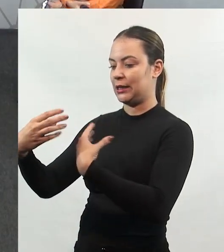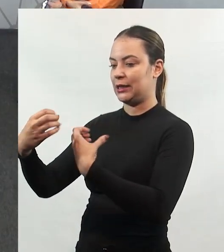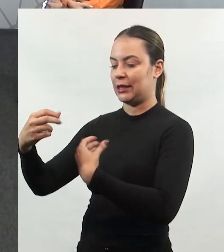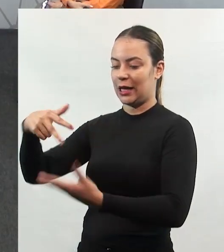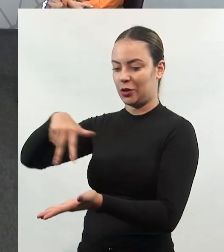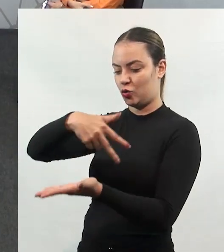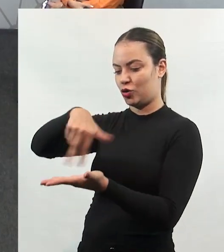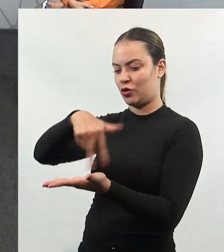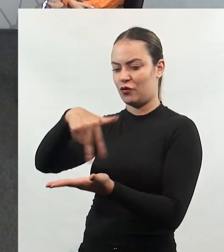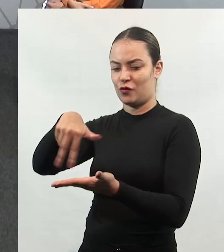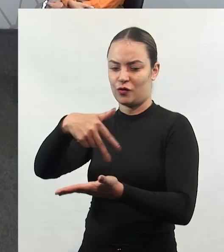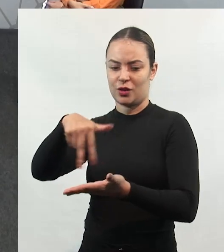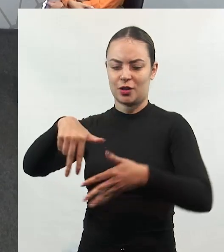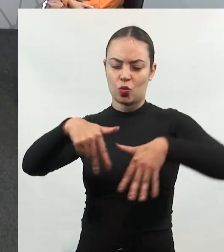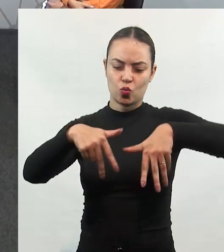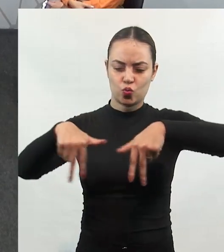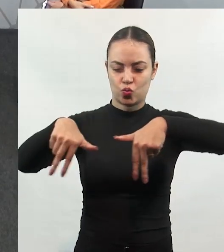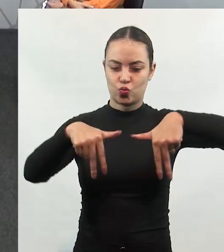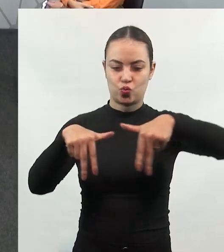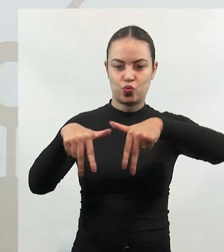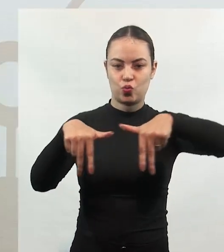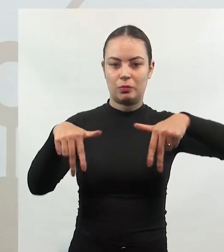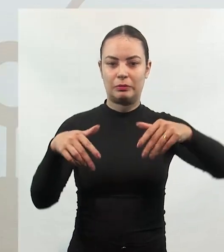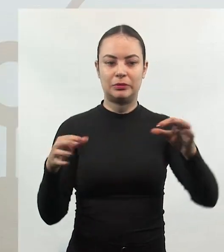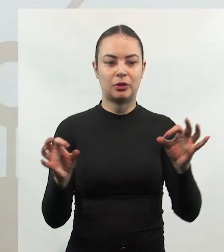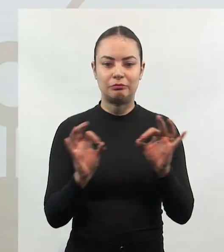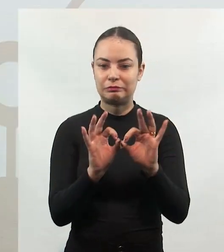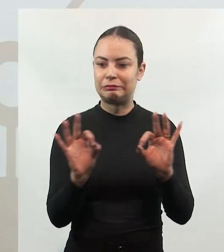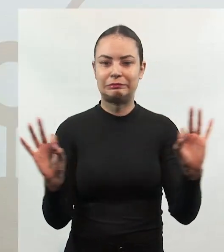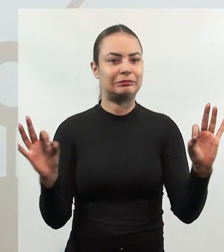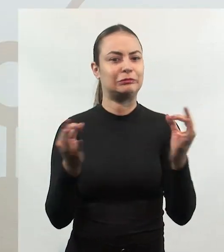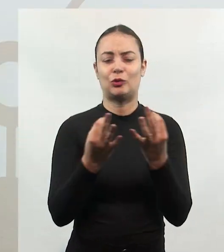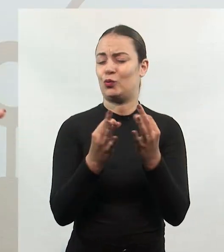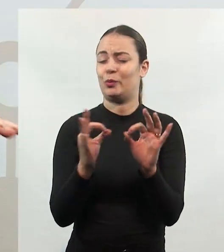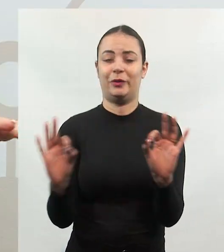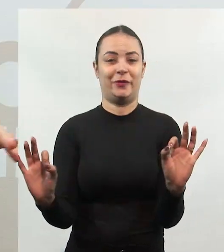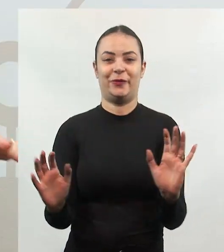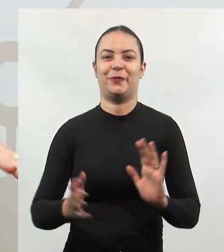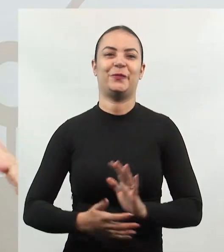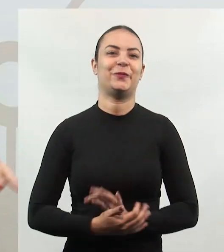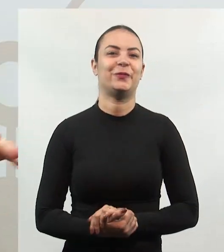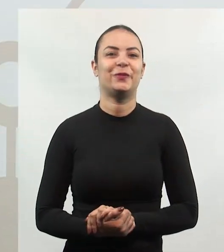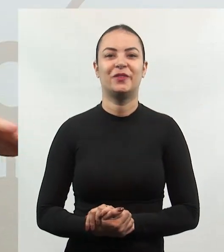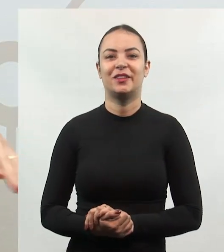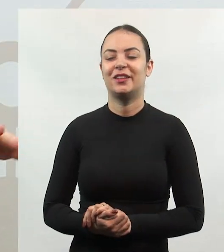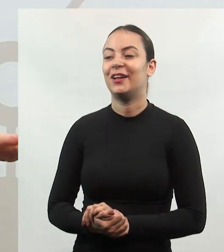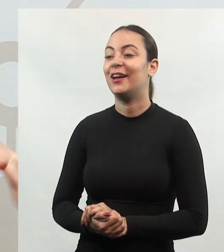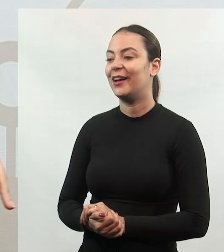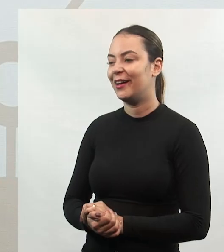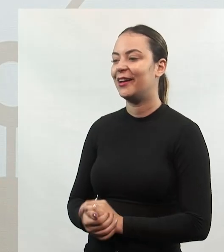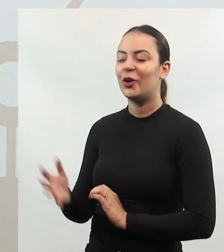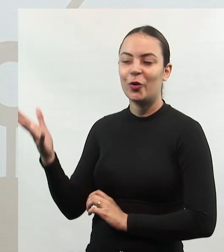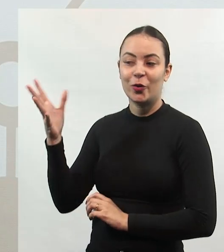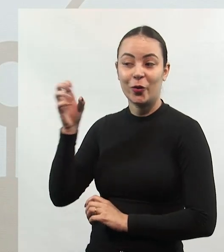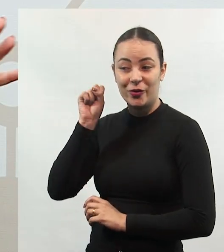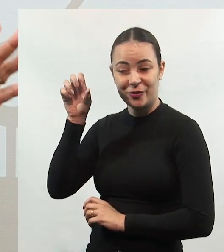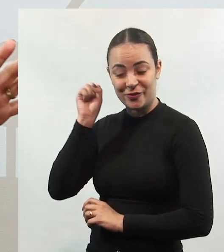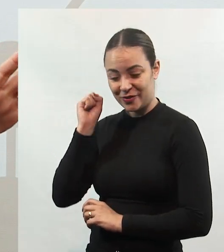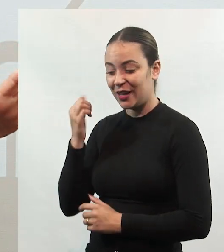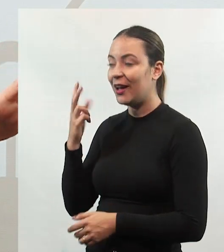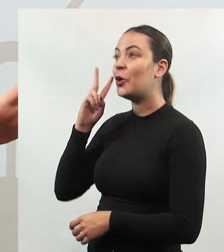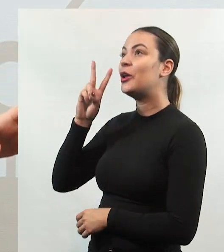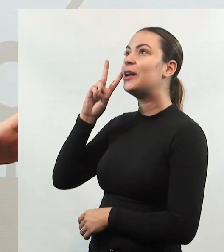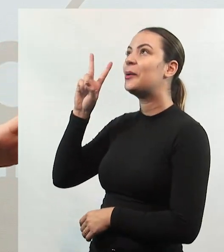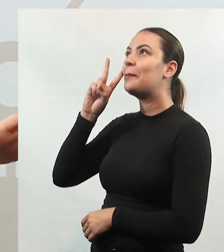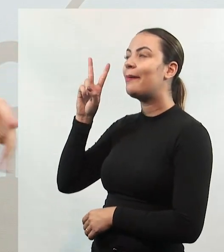boi bumbá. Gente, era um arraso, né? Claro que eu não era, sempre fui assim, uma das piores da turma de esporte, então me